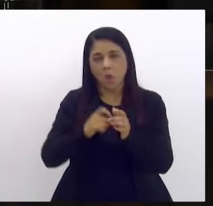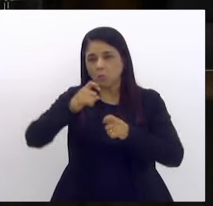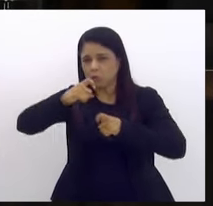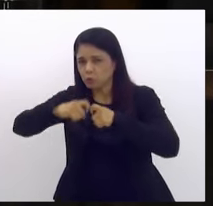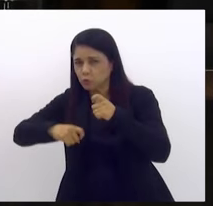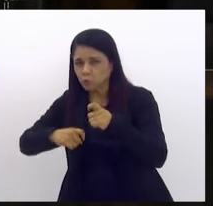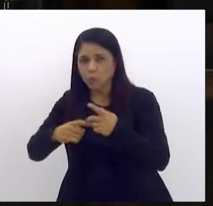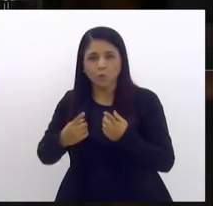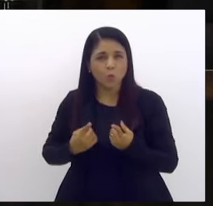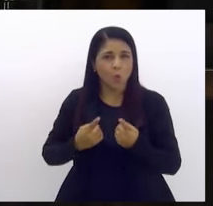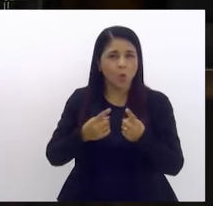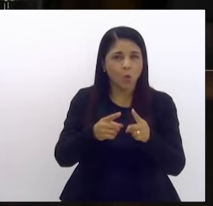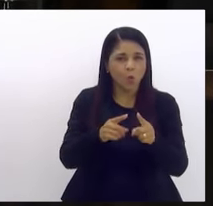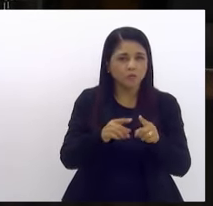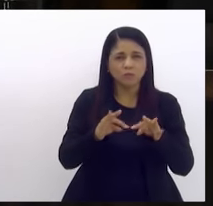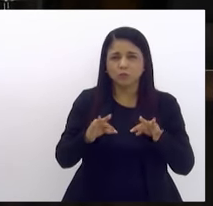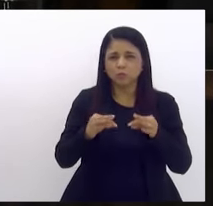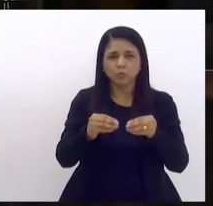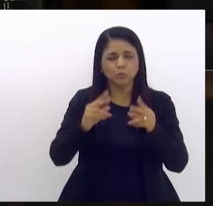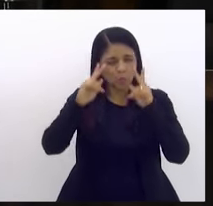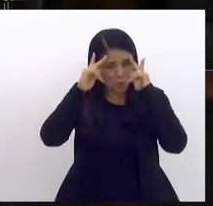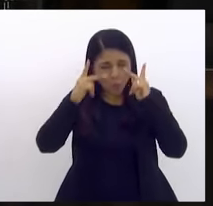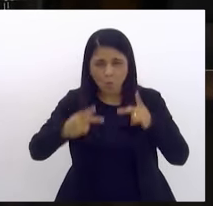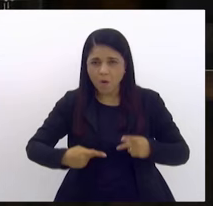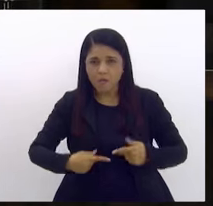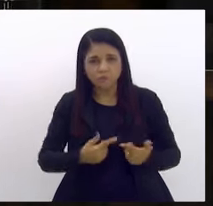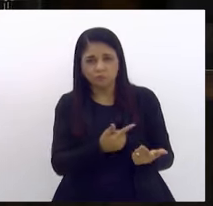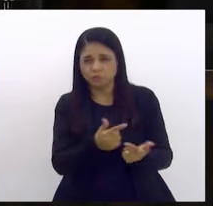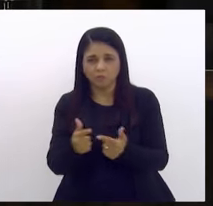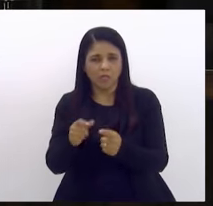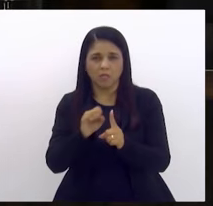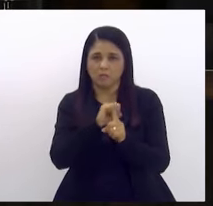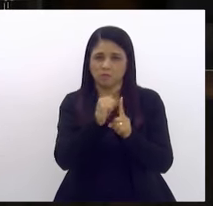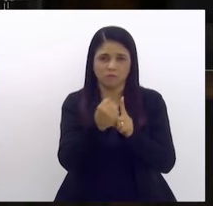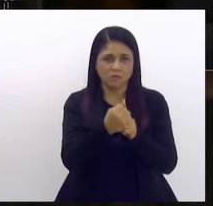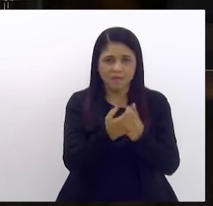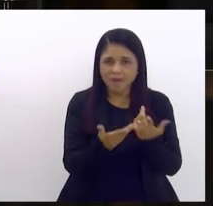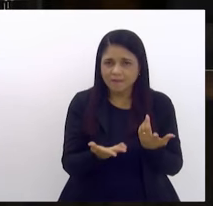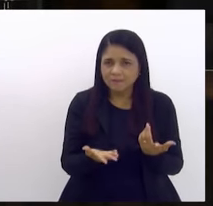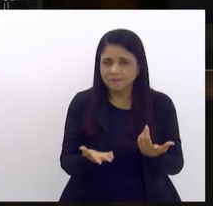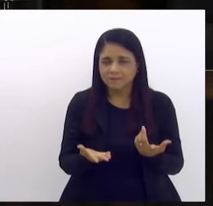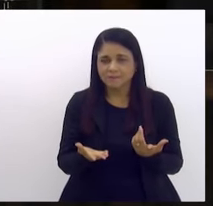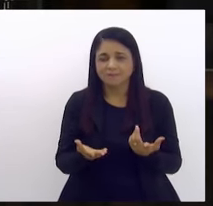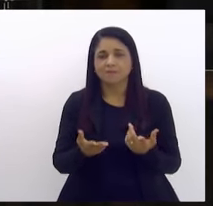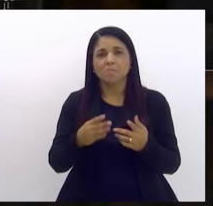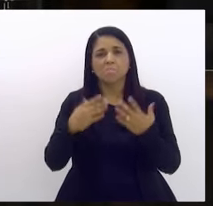a tudo que é desumano na sociedade. Parabéns